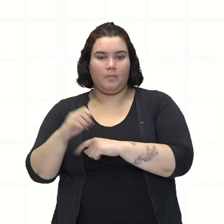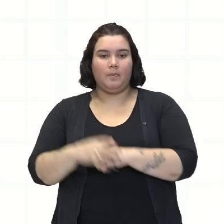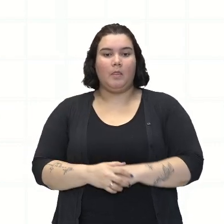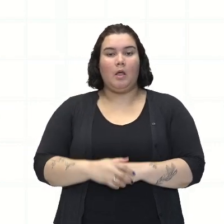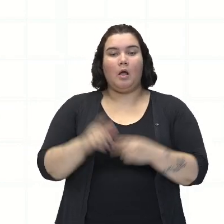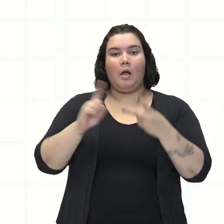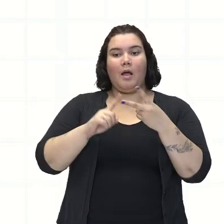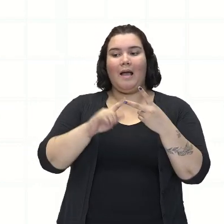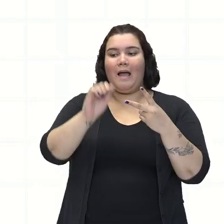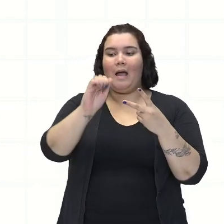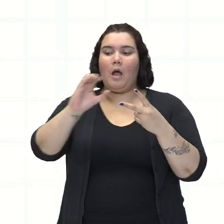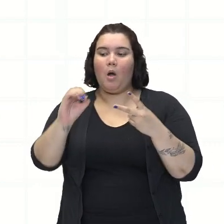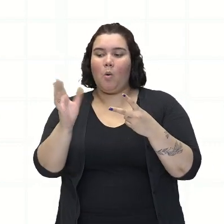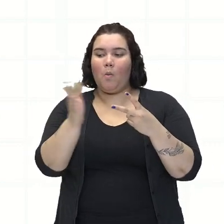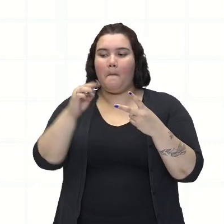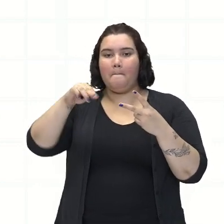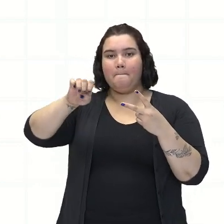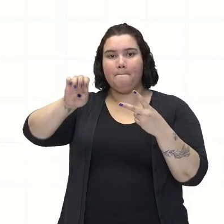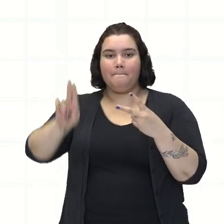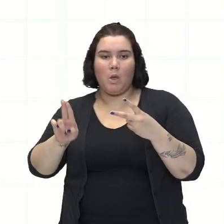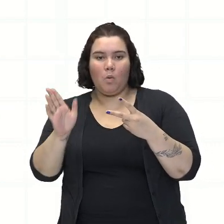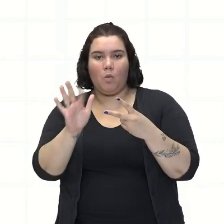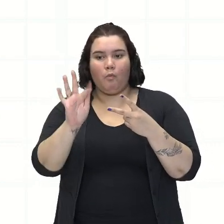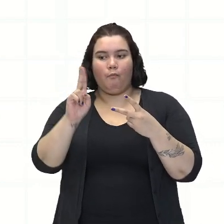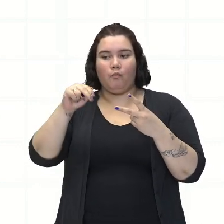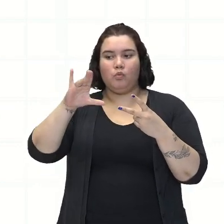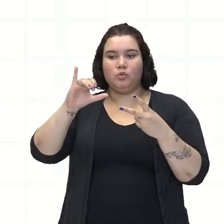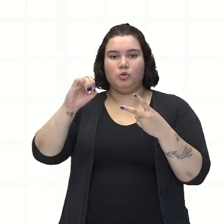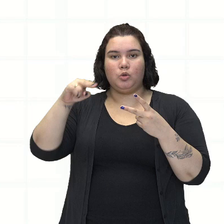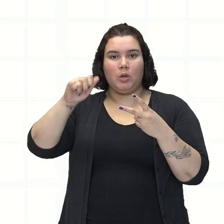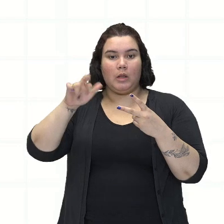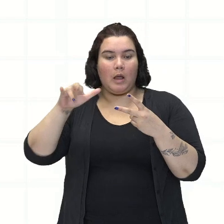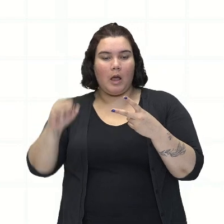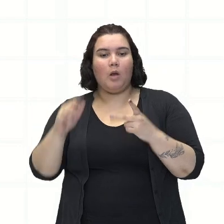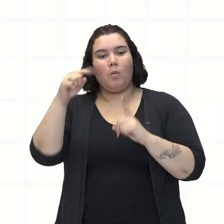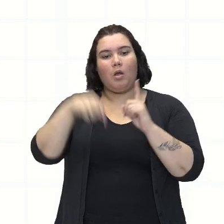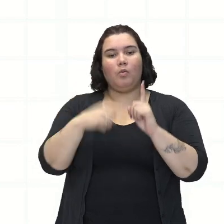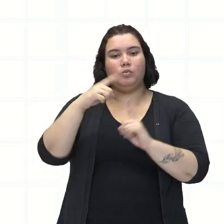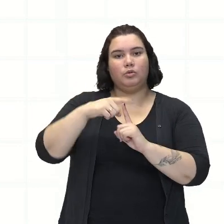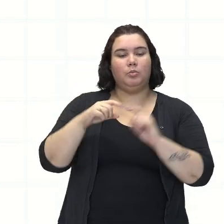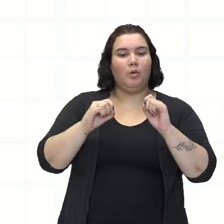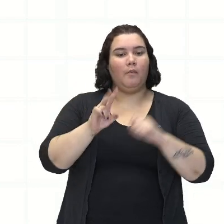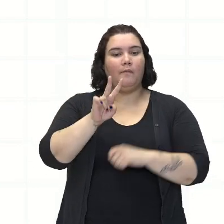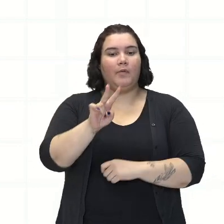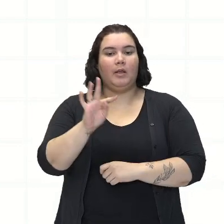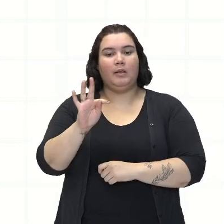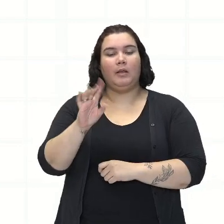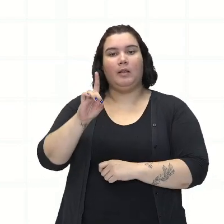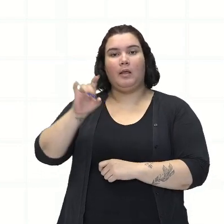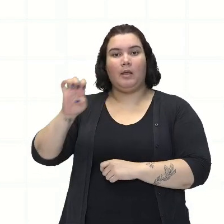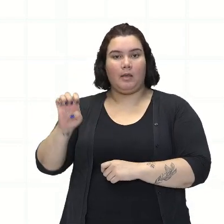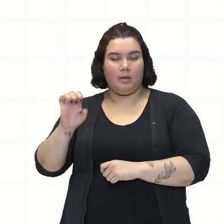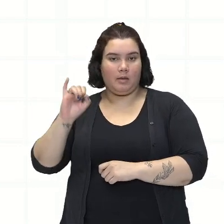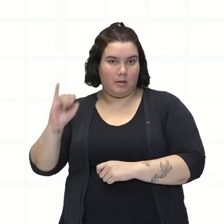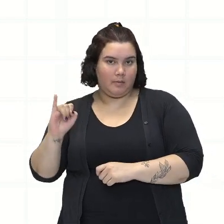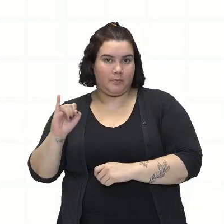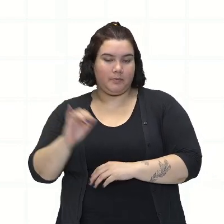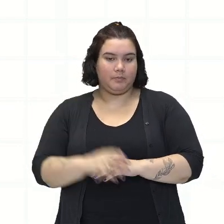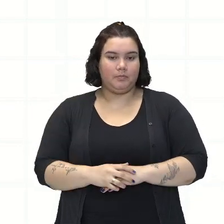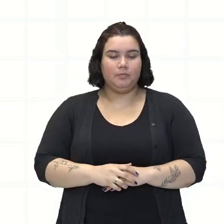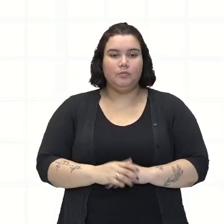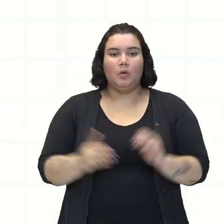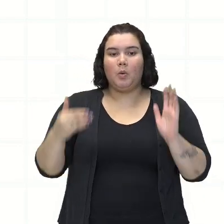objeto indireto. Logo, nós temos aí o verbo transitivo direto e indireto. E, por último,